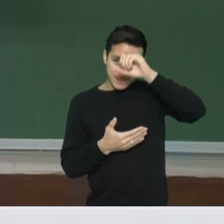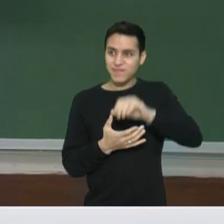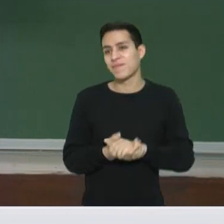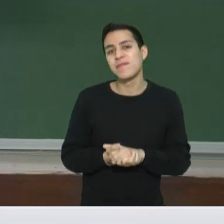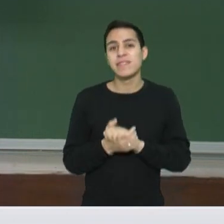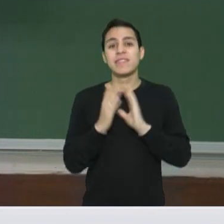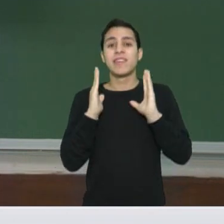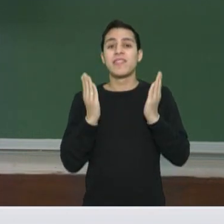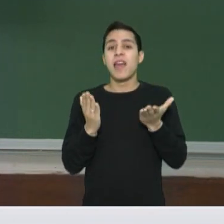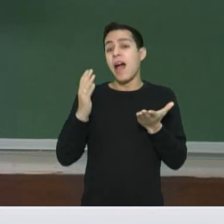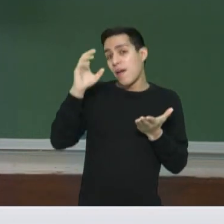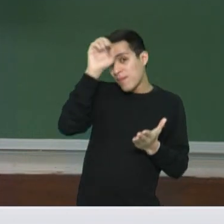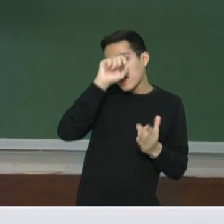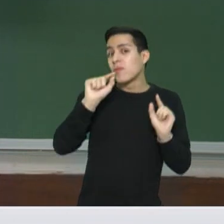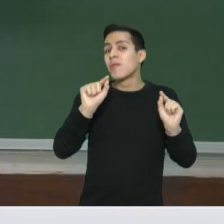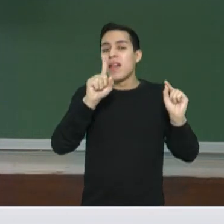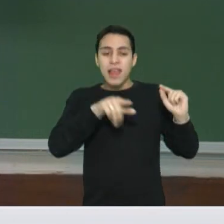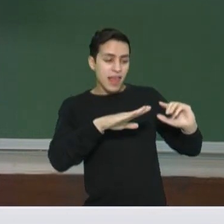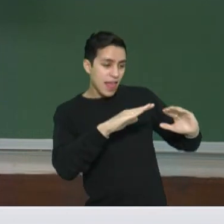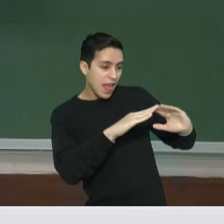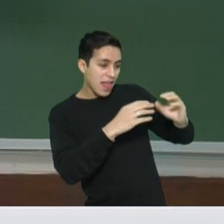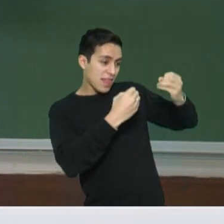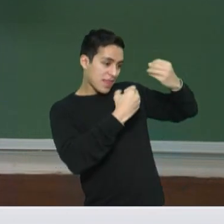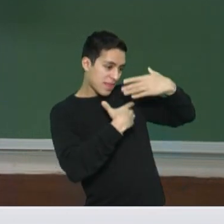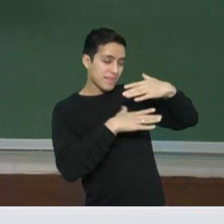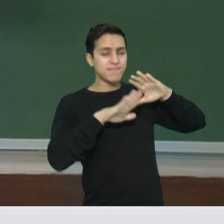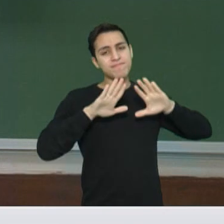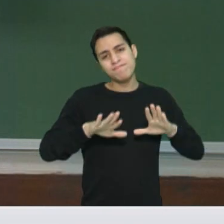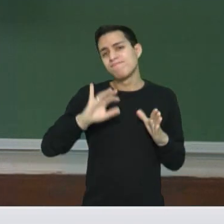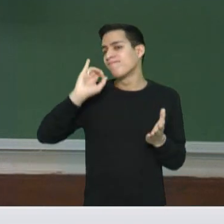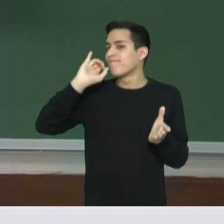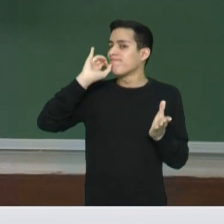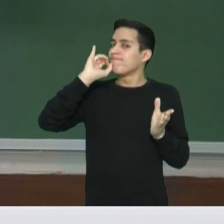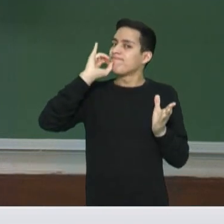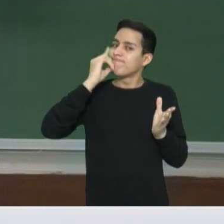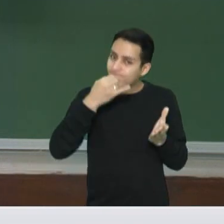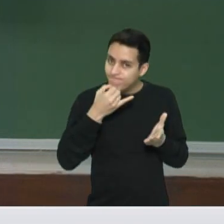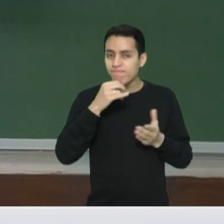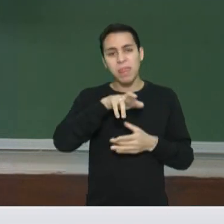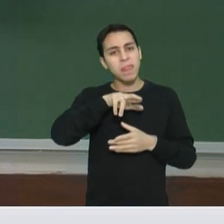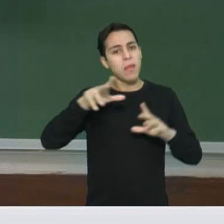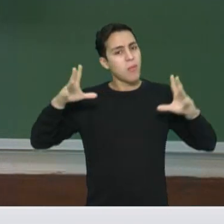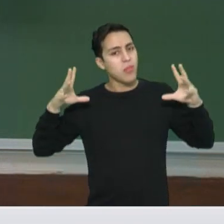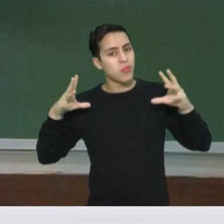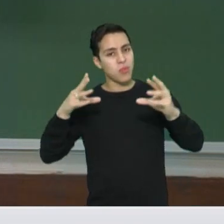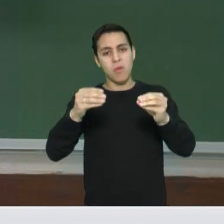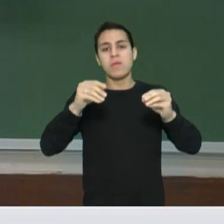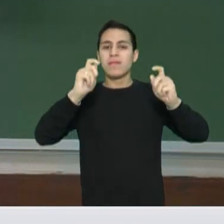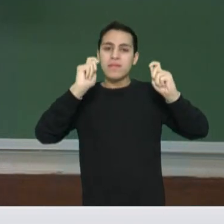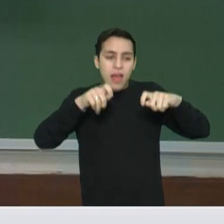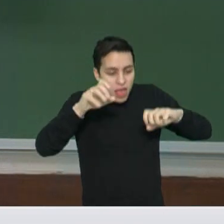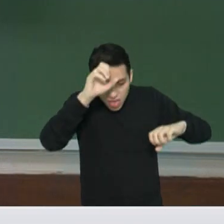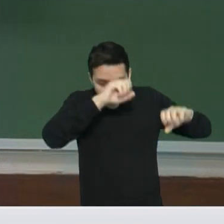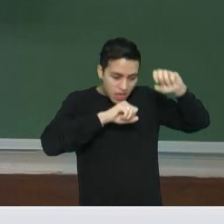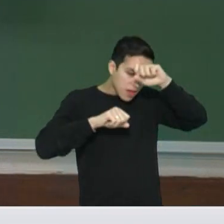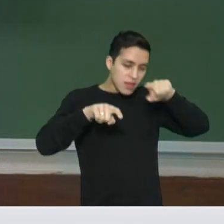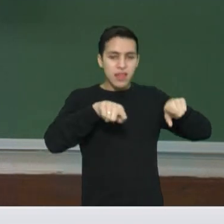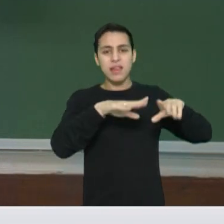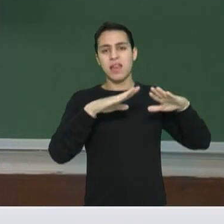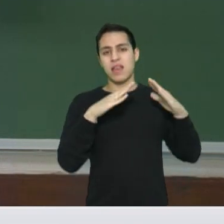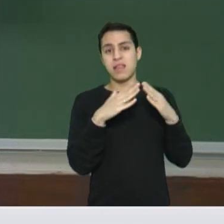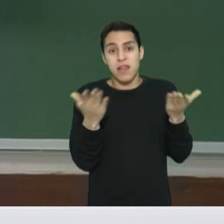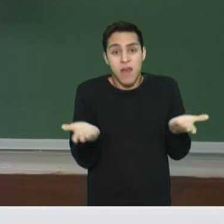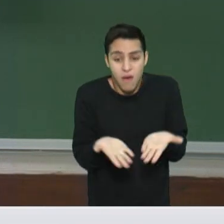vezes a gente aprende em casa, mas, infelizmente, nem todos aprendem em casa, né? E a gente está